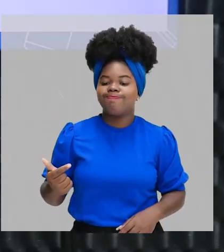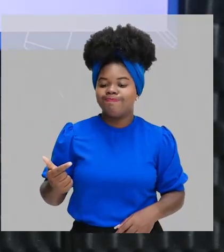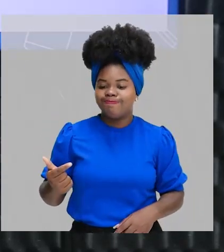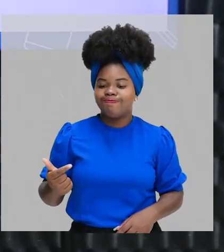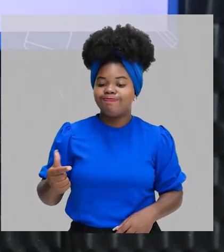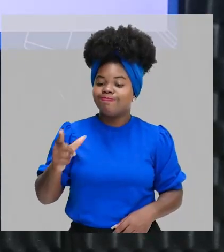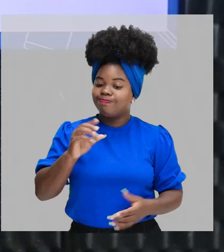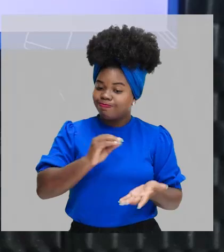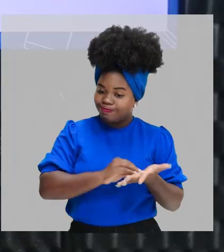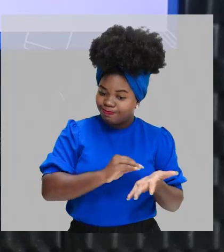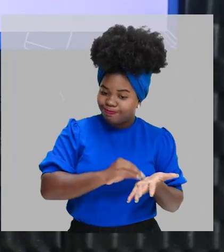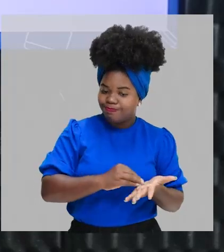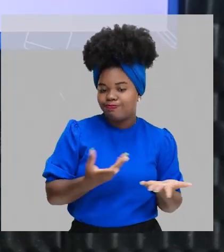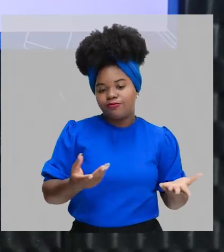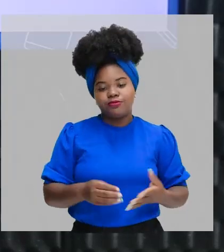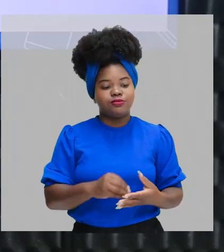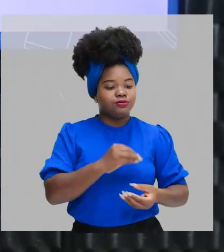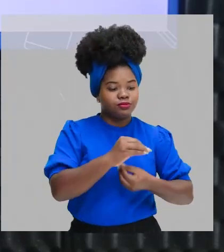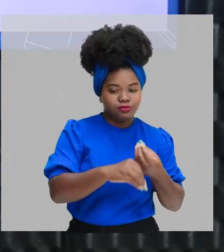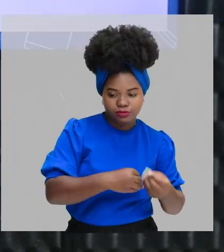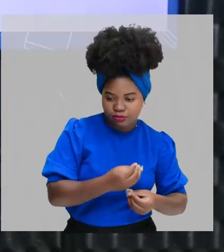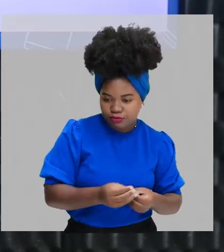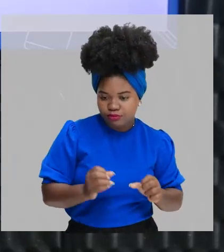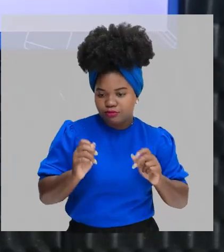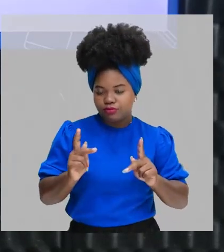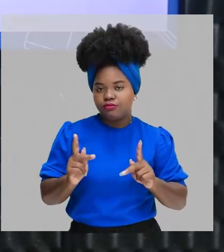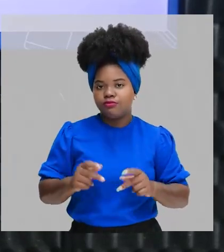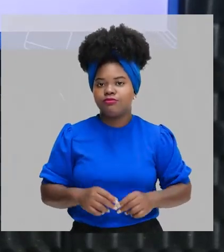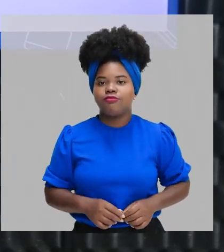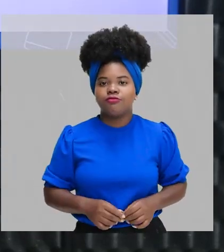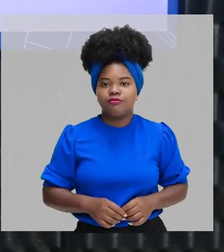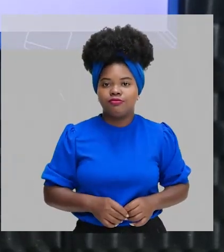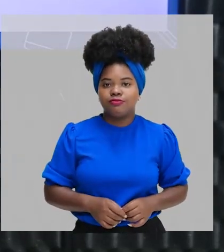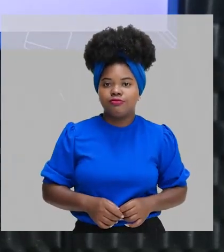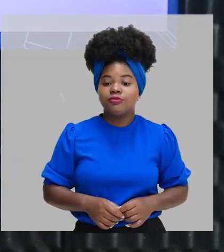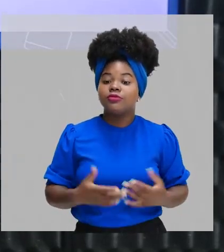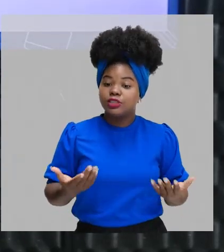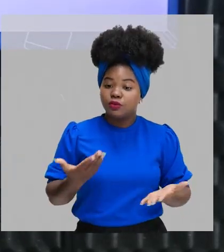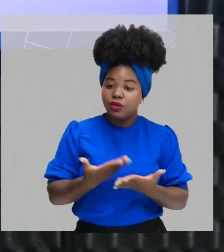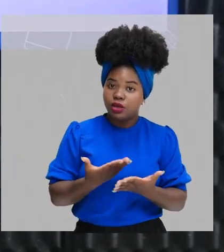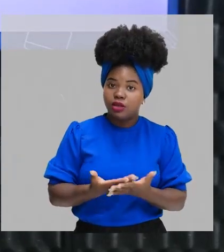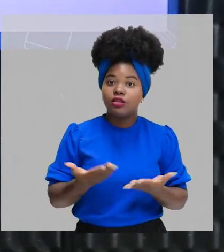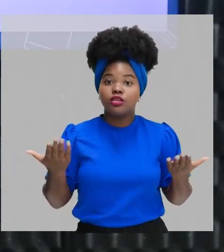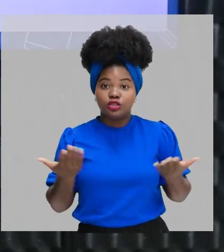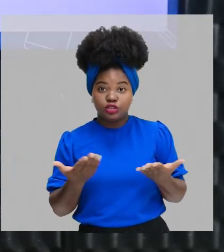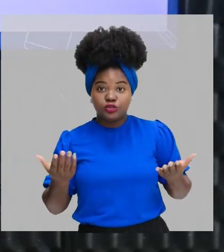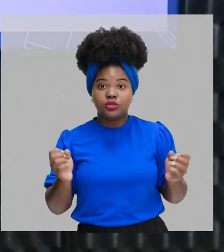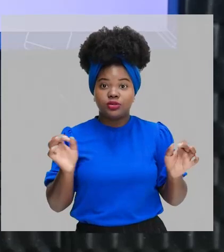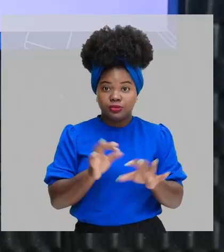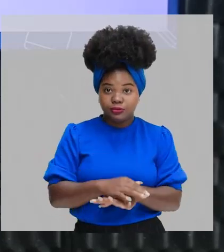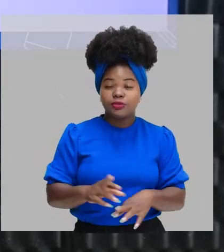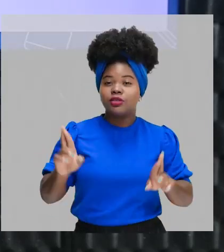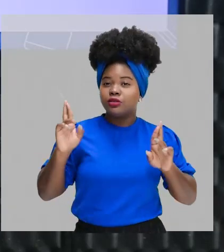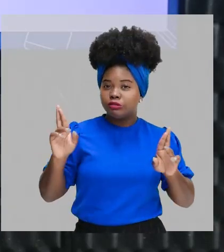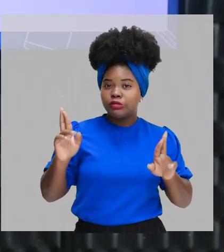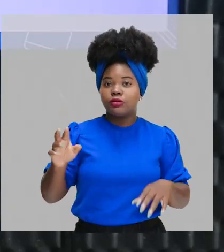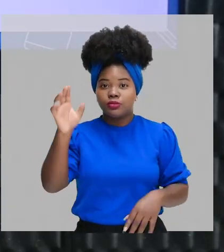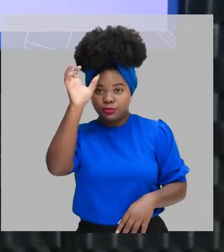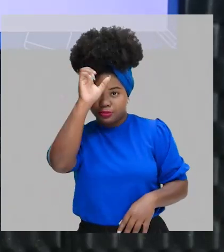que sobrou, né? Na verdade, que não reagiu. Beleza, turma? essa foi a nossa aula, ok?